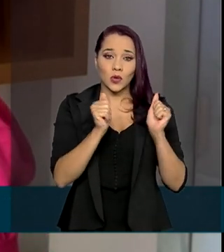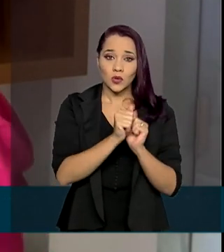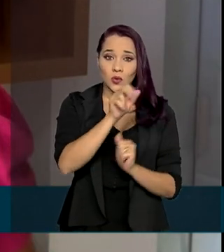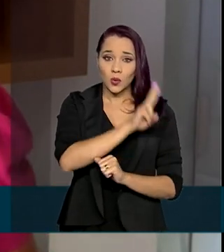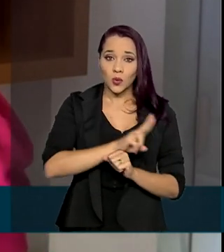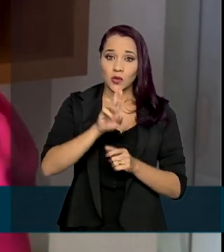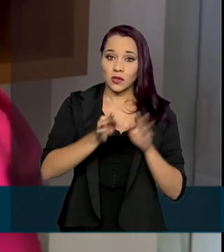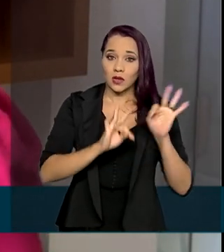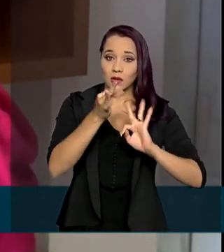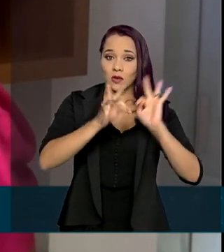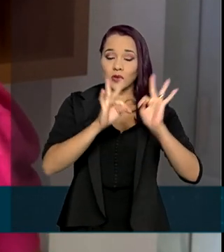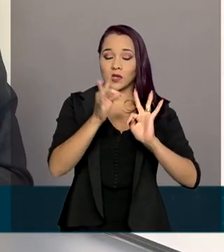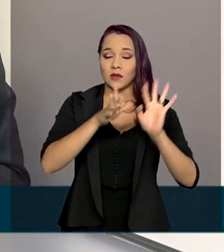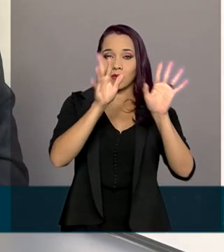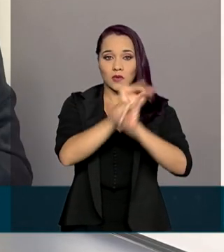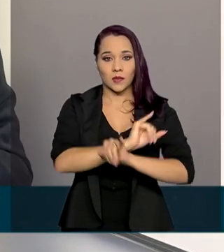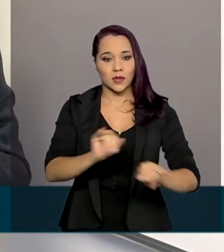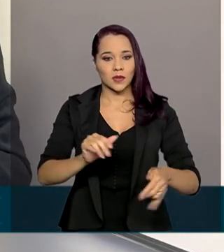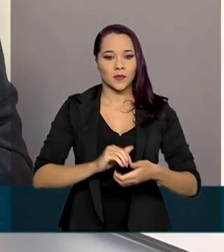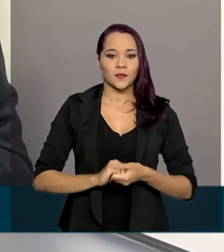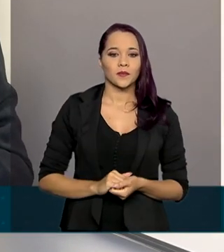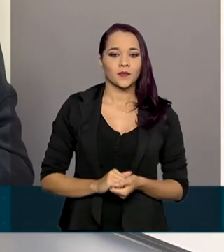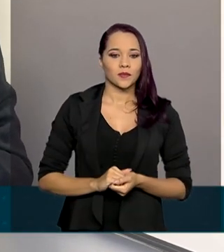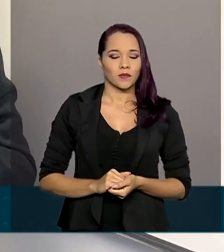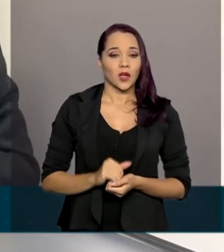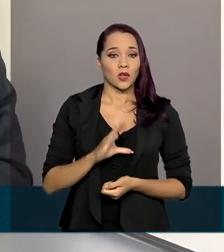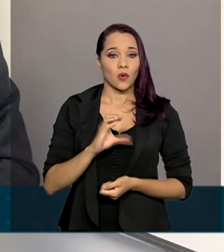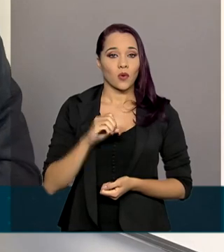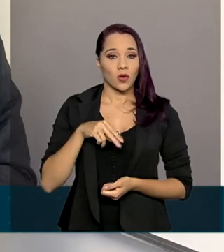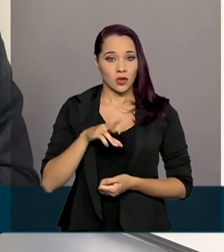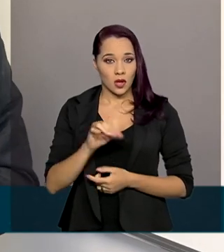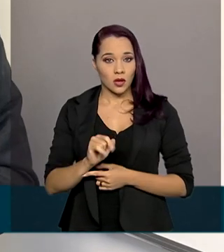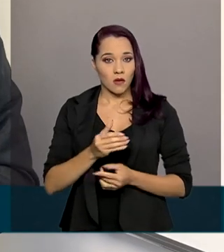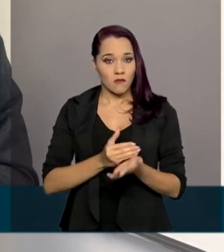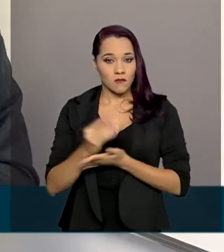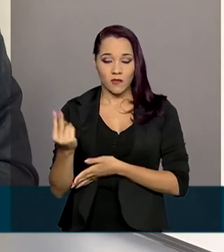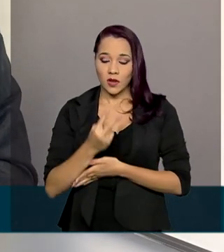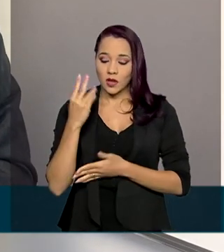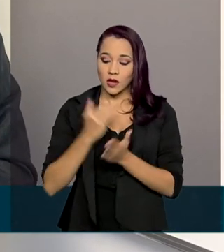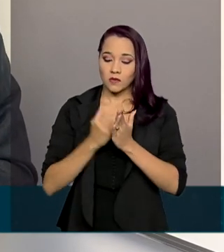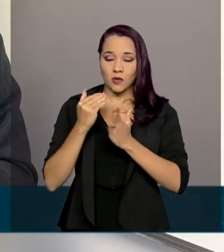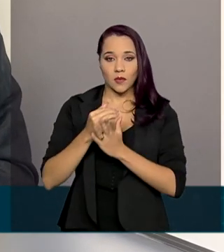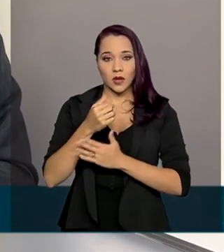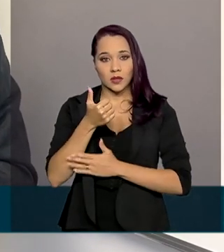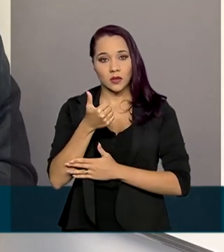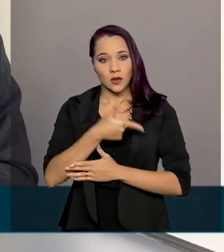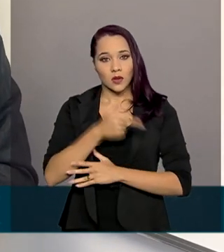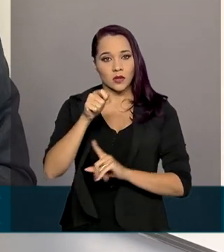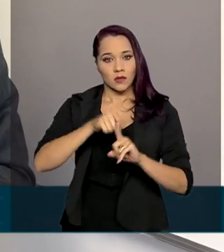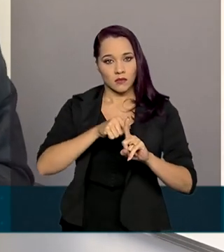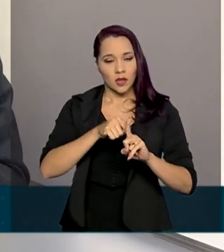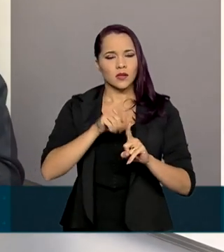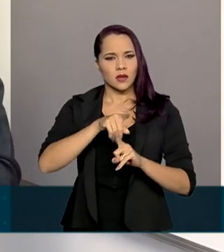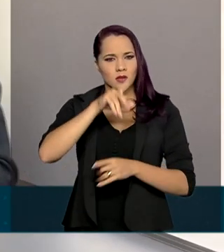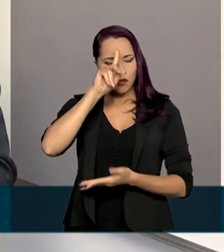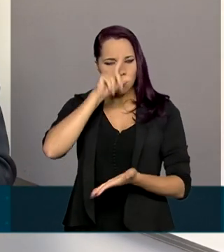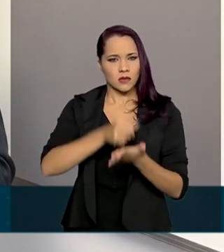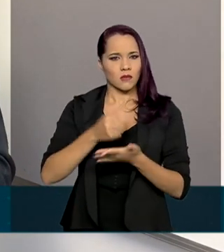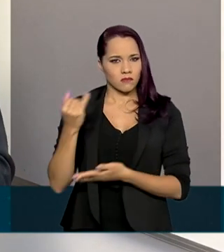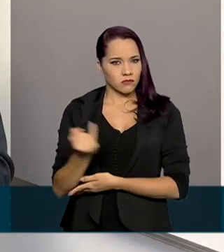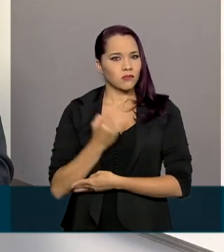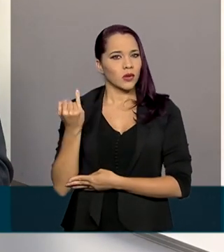da tecnologia da informação. O Conari passa a validade por mais 12 meses dessa importantíssima decisão